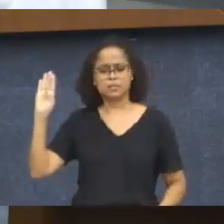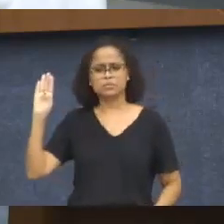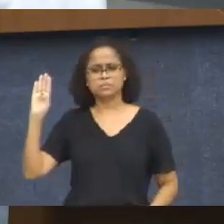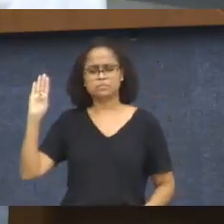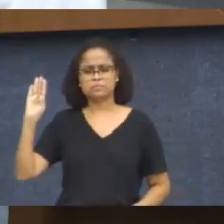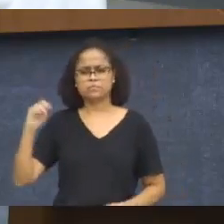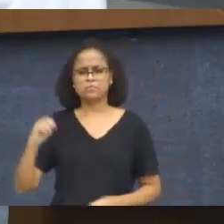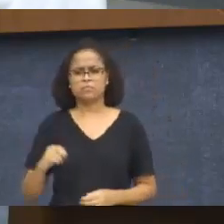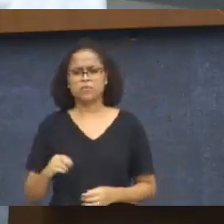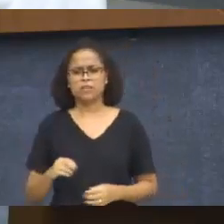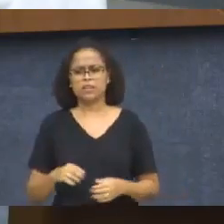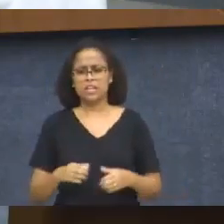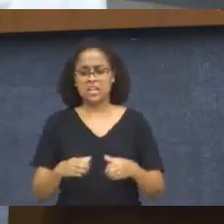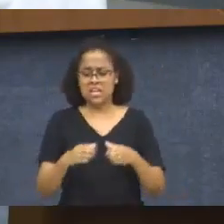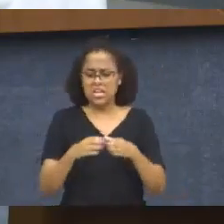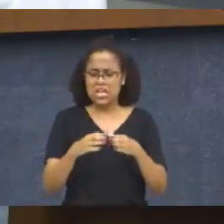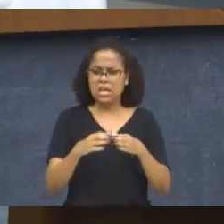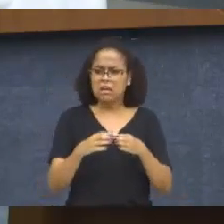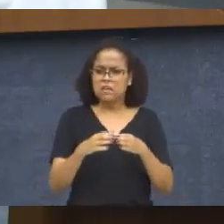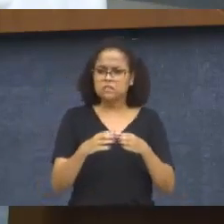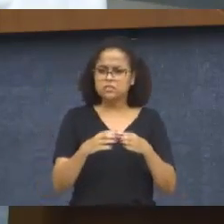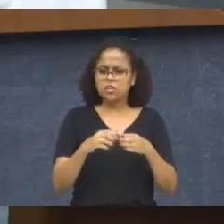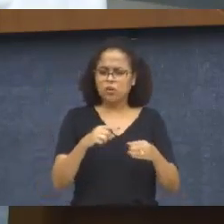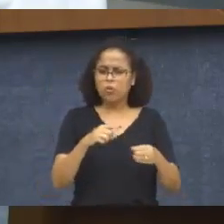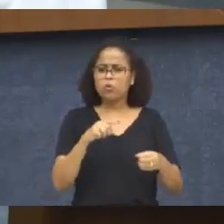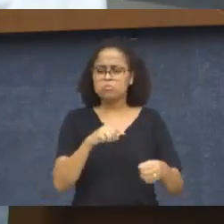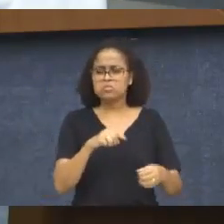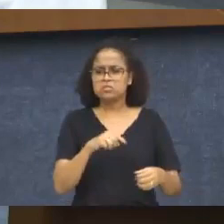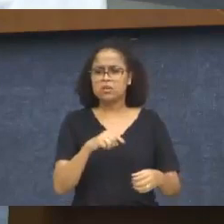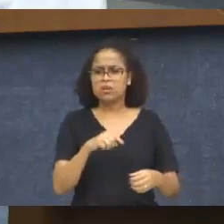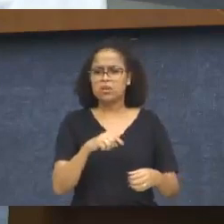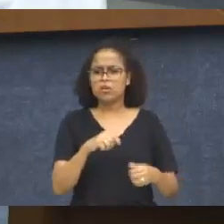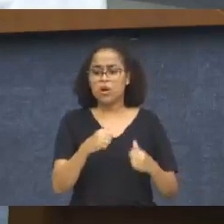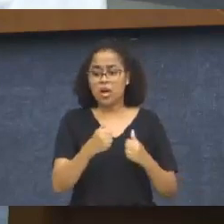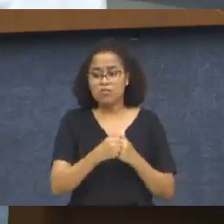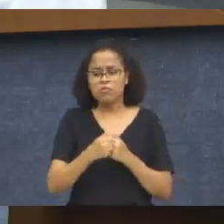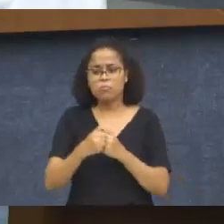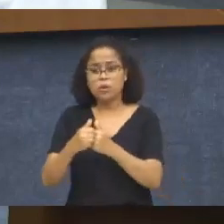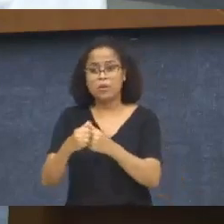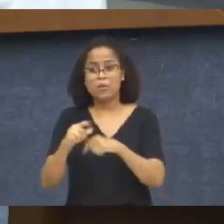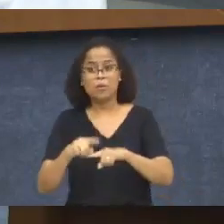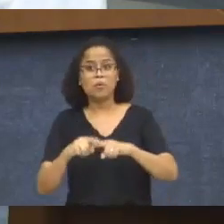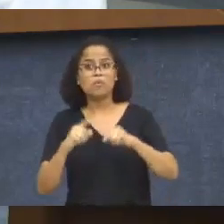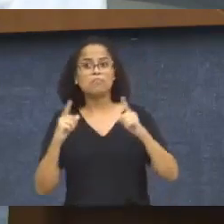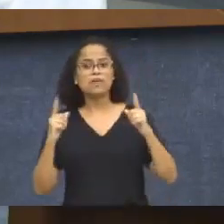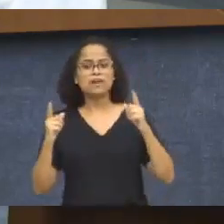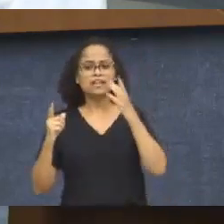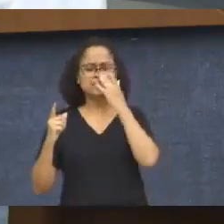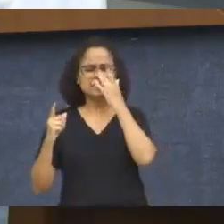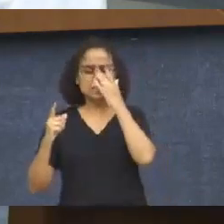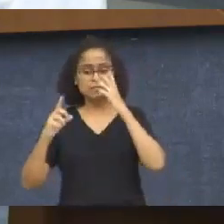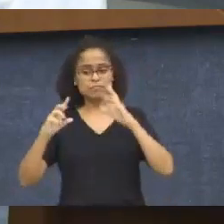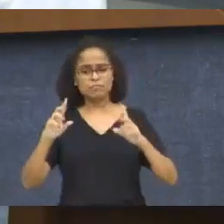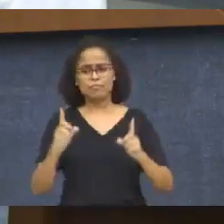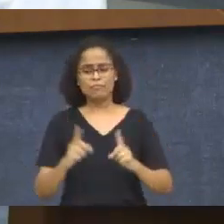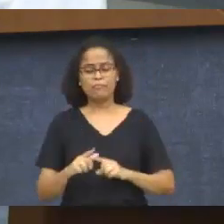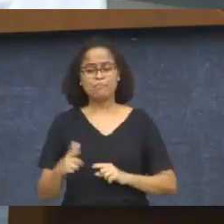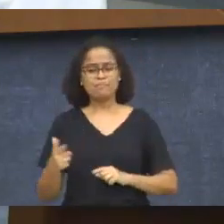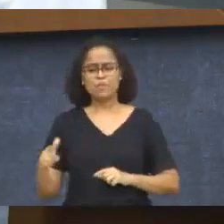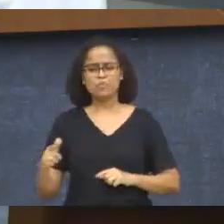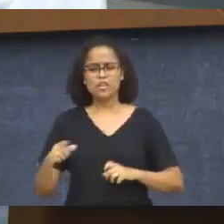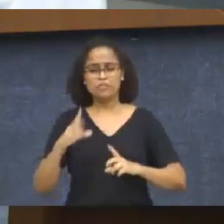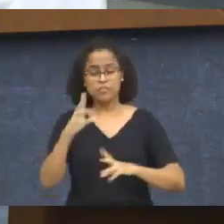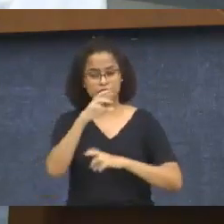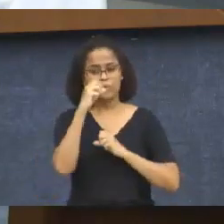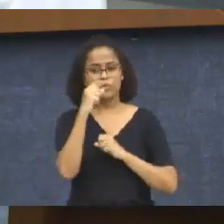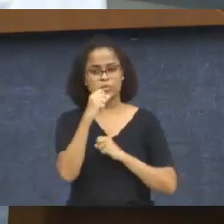essa comissão, embora tenha acompanhado, infelizmente, ela não teve como ecoar sua voz, como nós temos oportunidade hoje